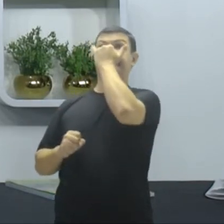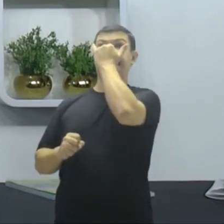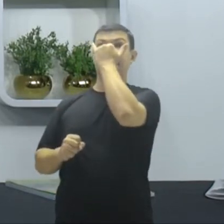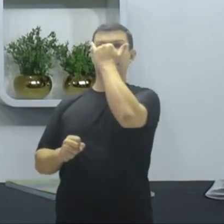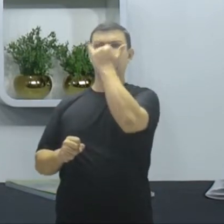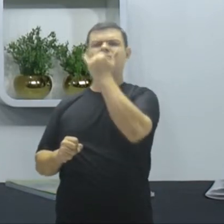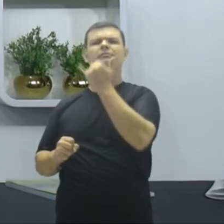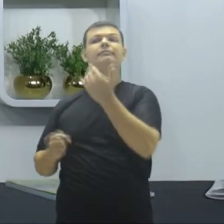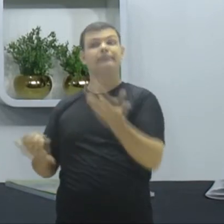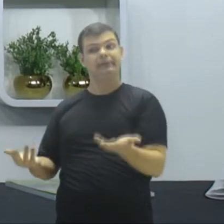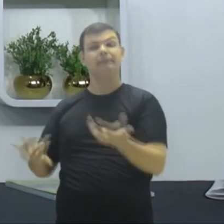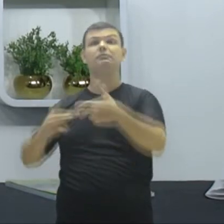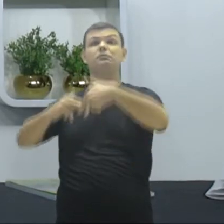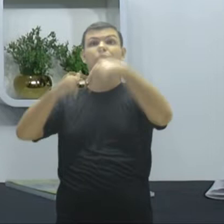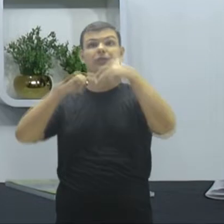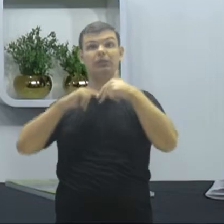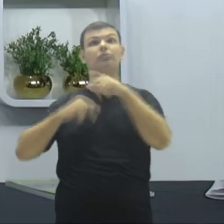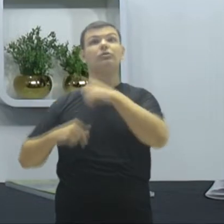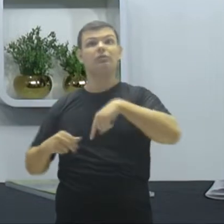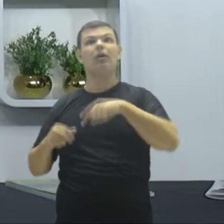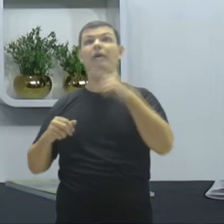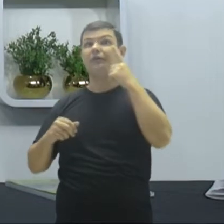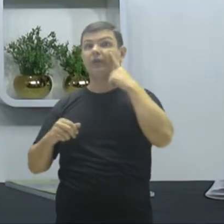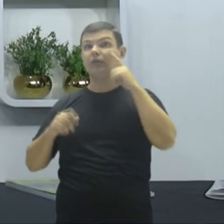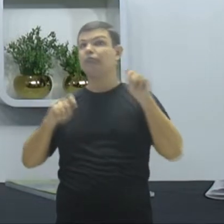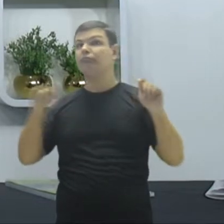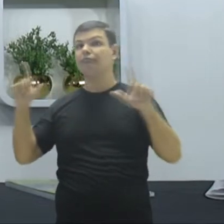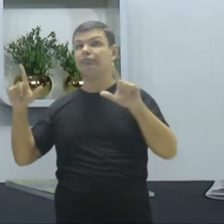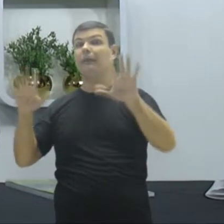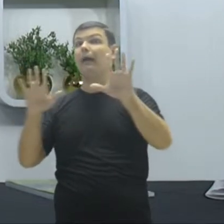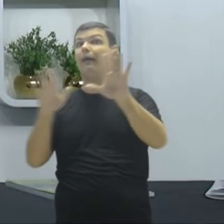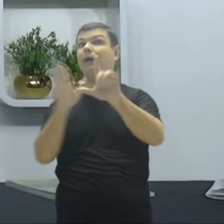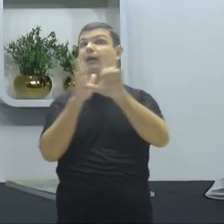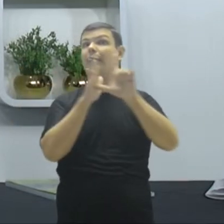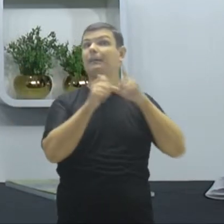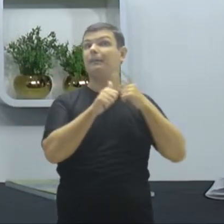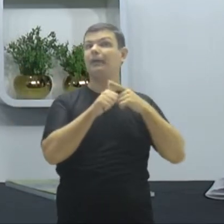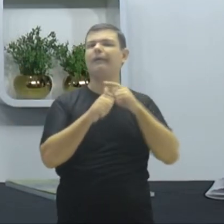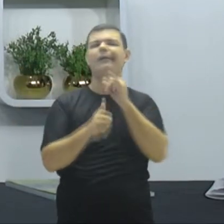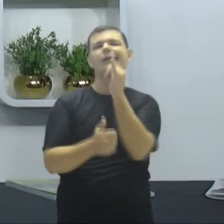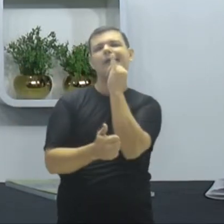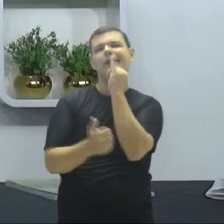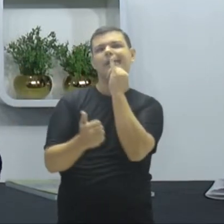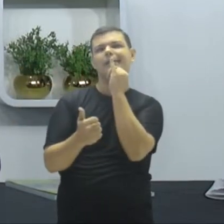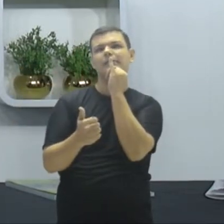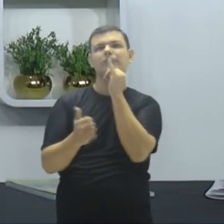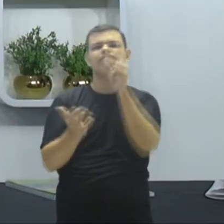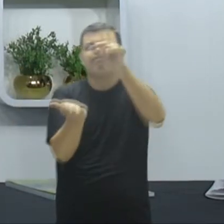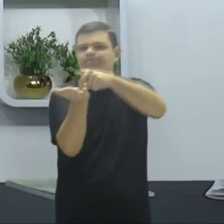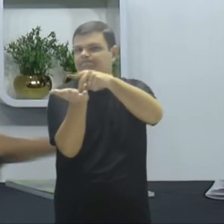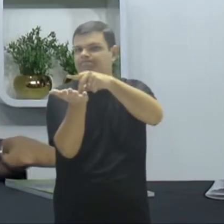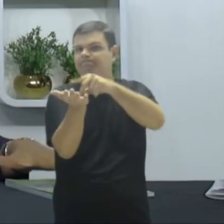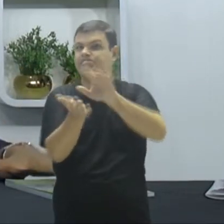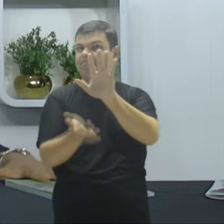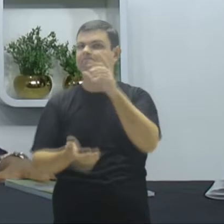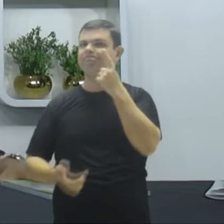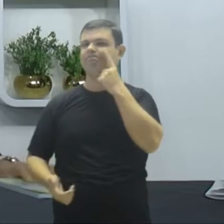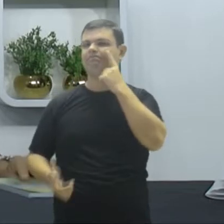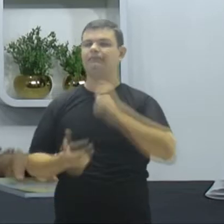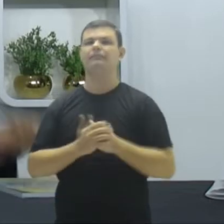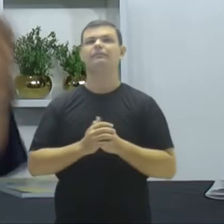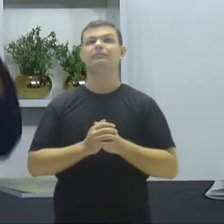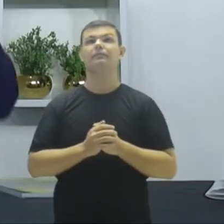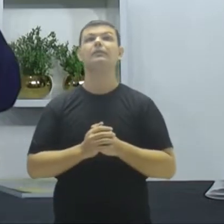isso que eu quero que vocês acompanhem as imagens, mas antes eu quero te dar um exemplo na prática. Eu trouxe